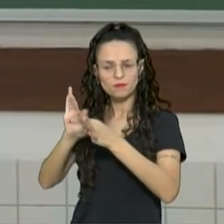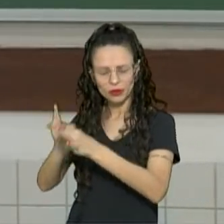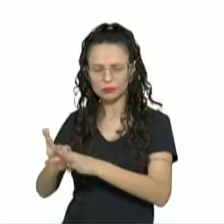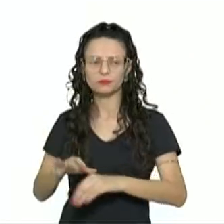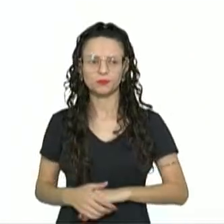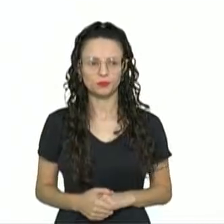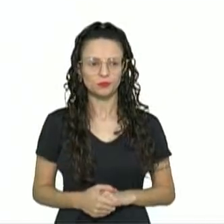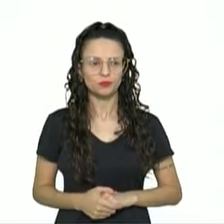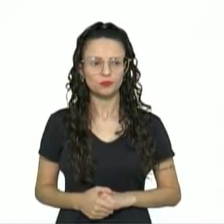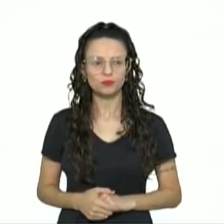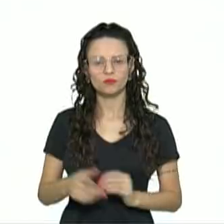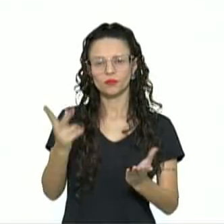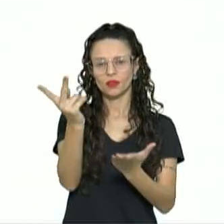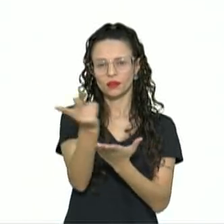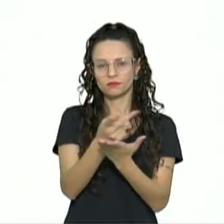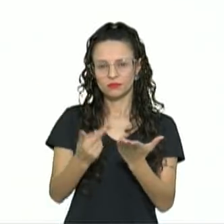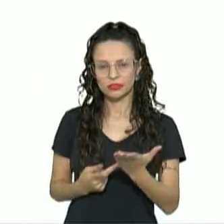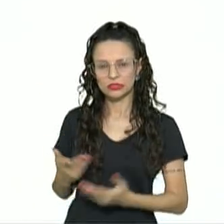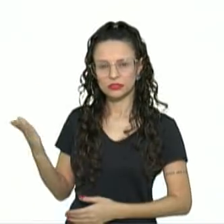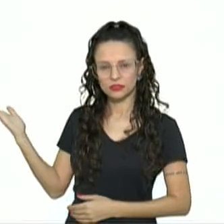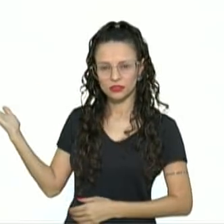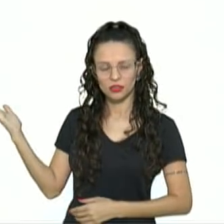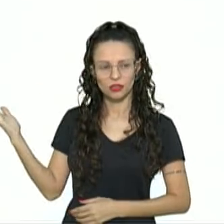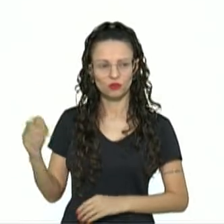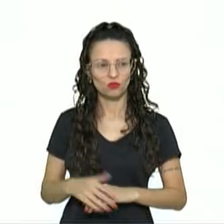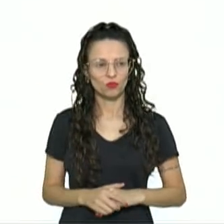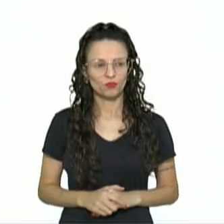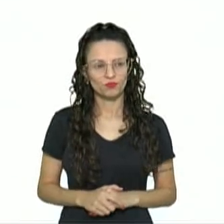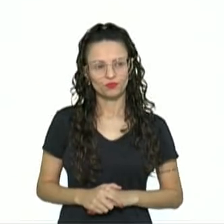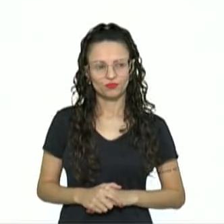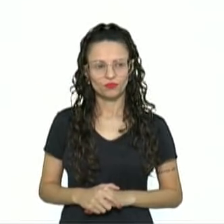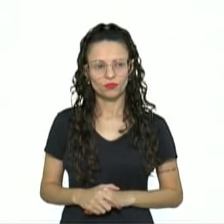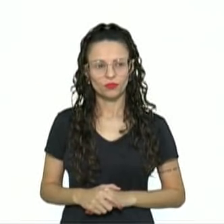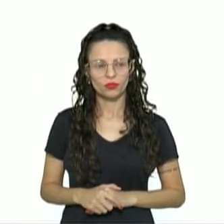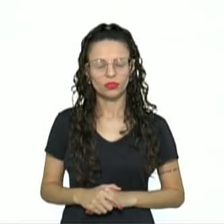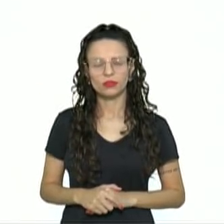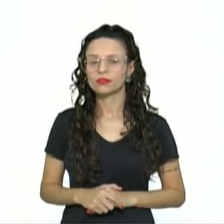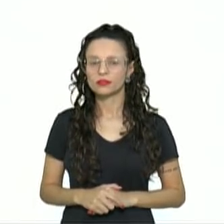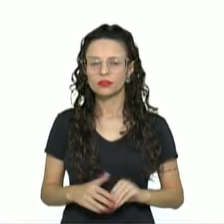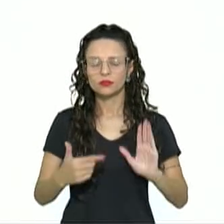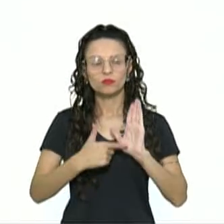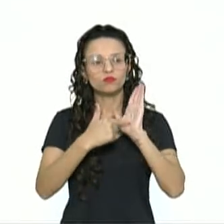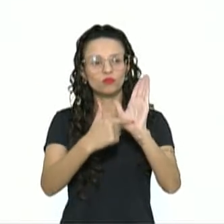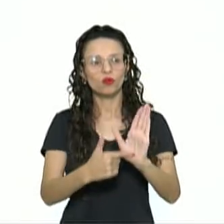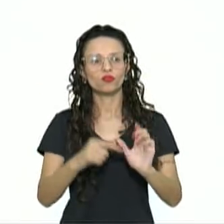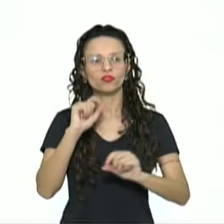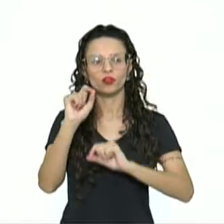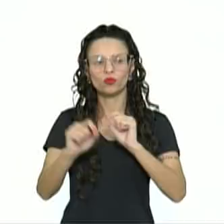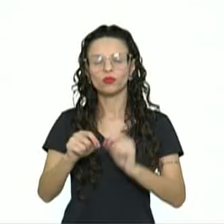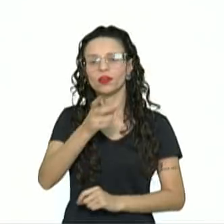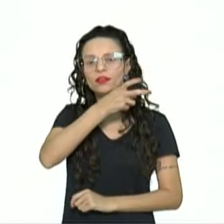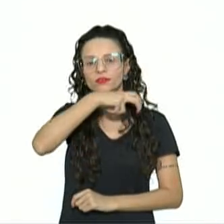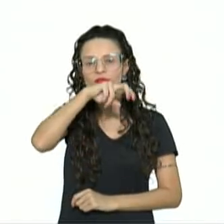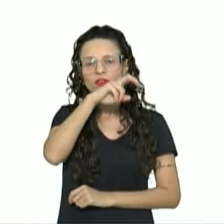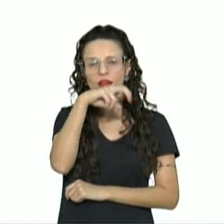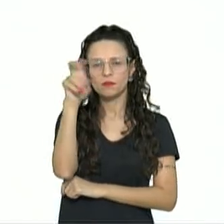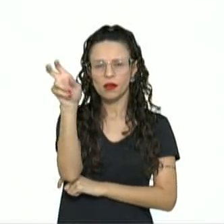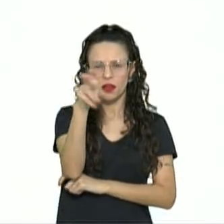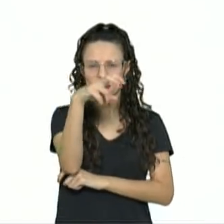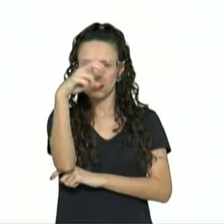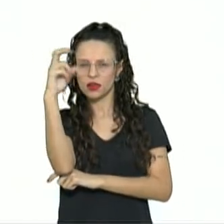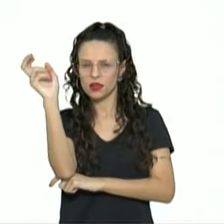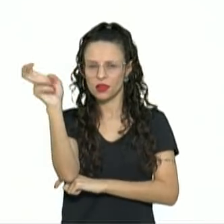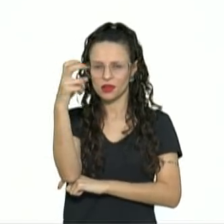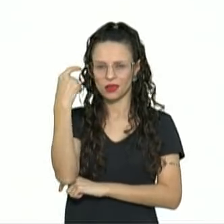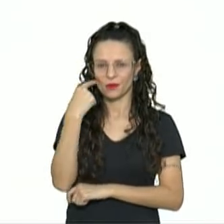Então, um desenho de grafismo de cestaria, né? A Ioana e a Parai representando uma serpente sobrenatural, né?